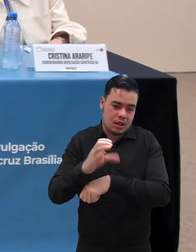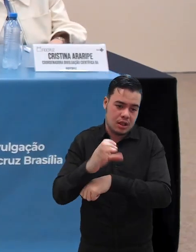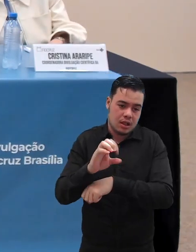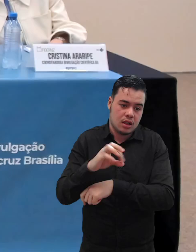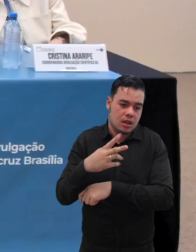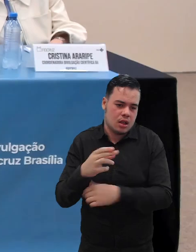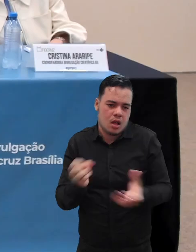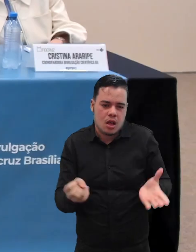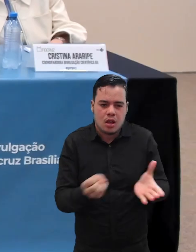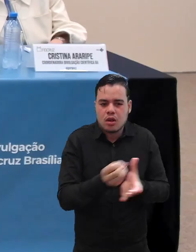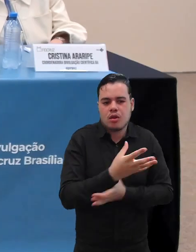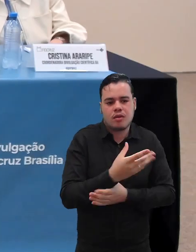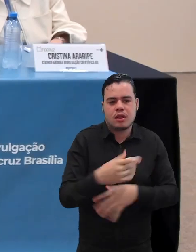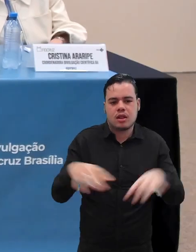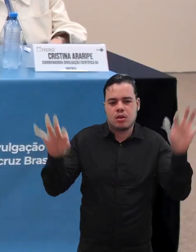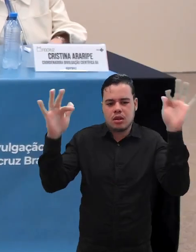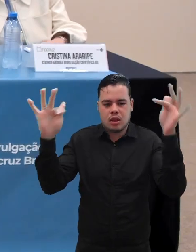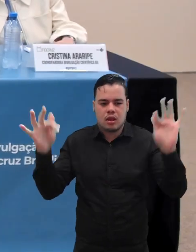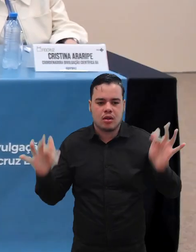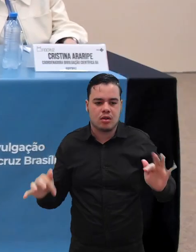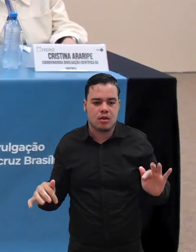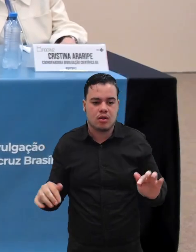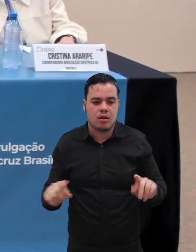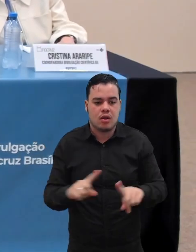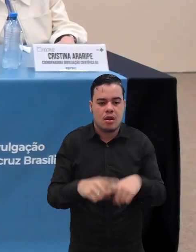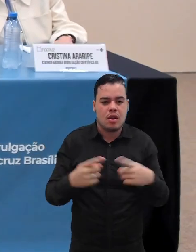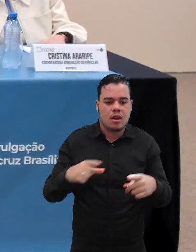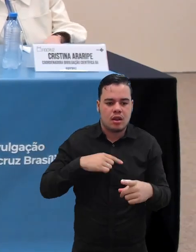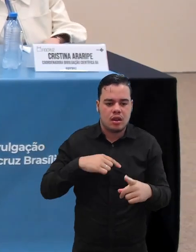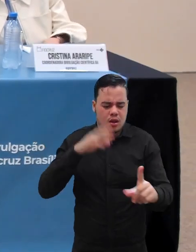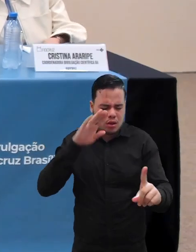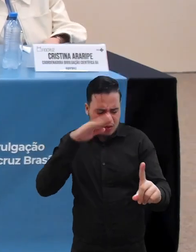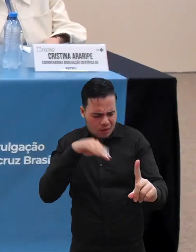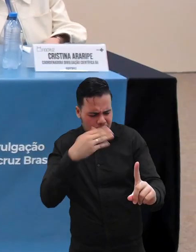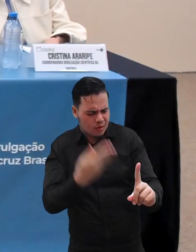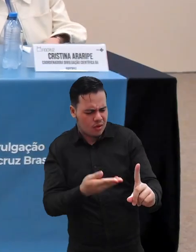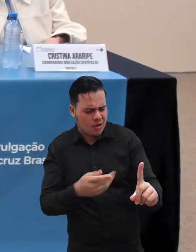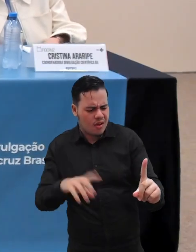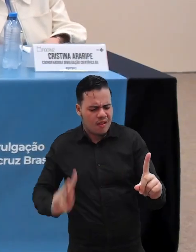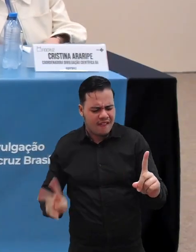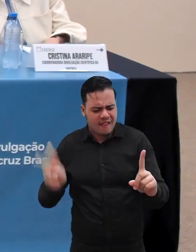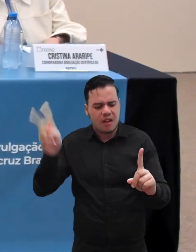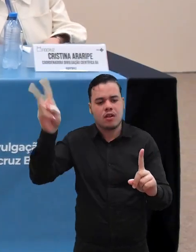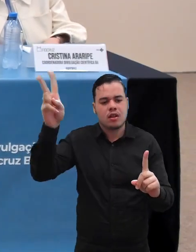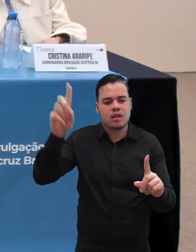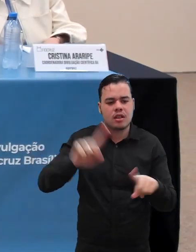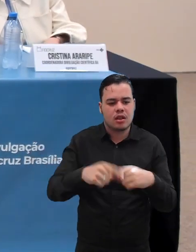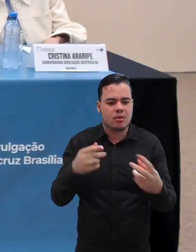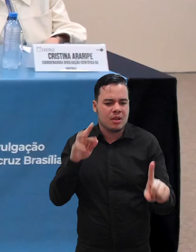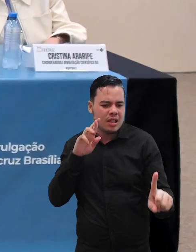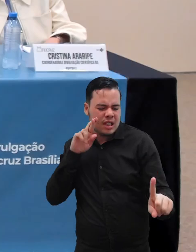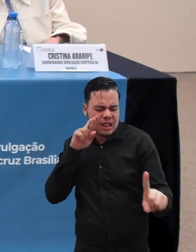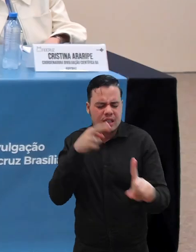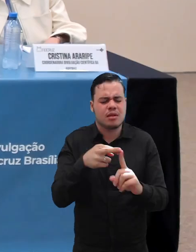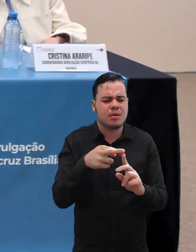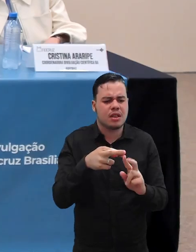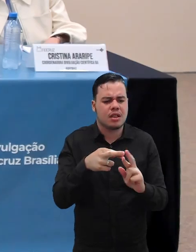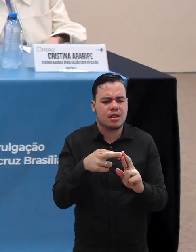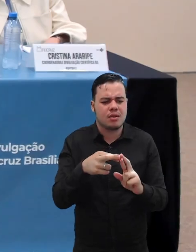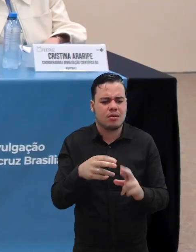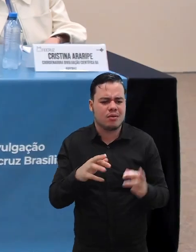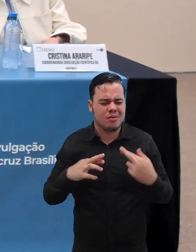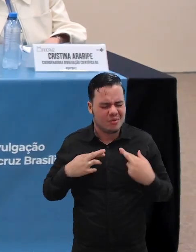com inovação, mais reconhecida pelo povo brasileiro e mais respeitada. Então, é uma referência